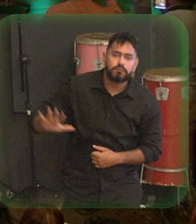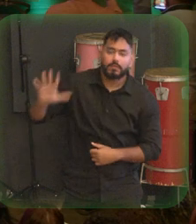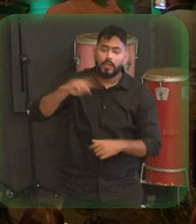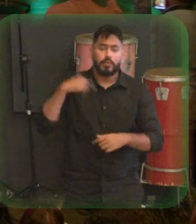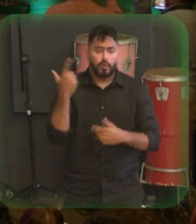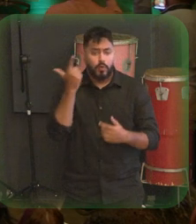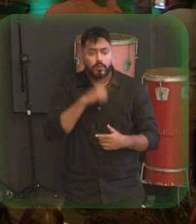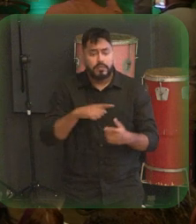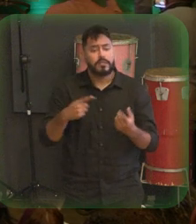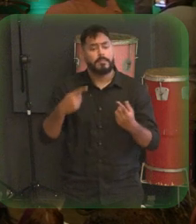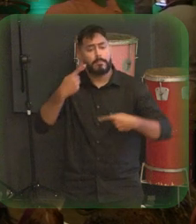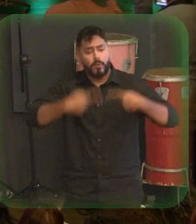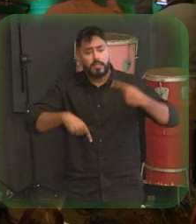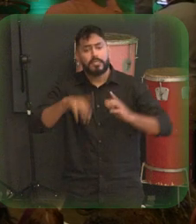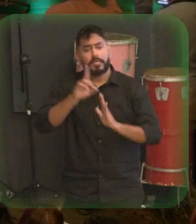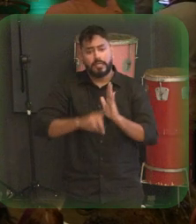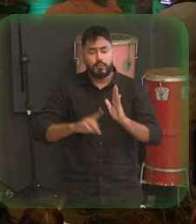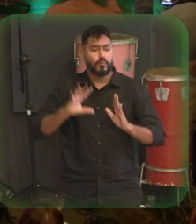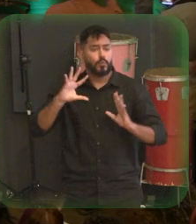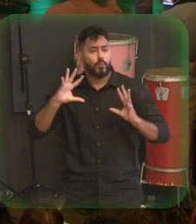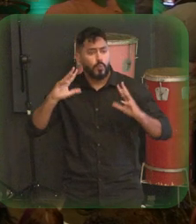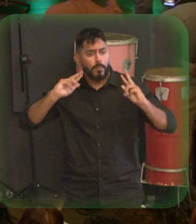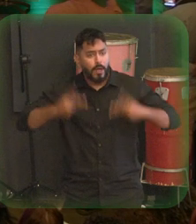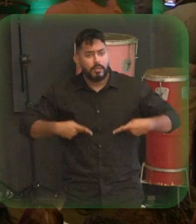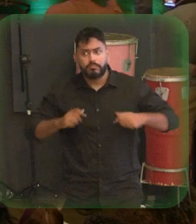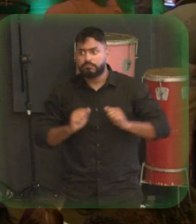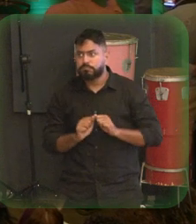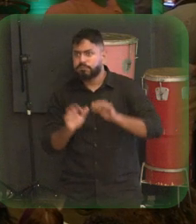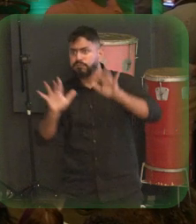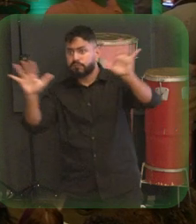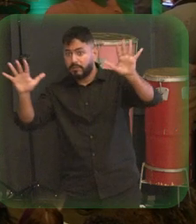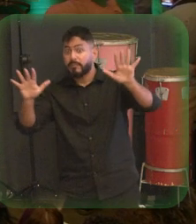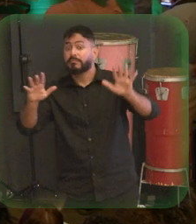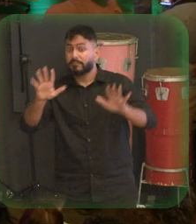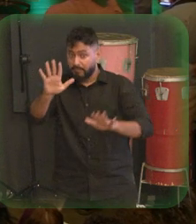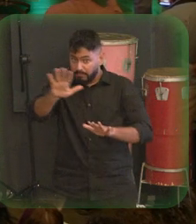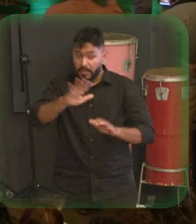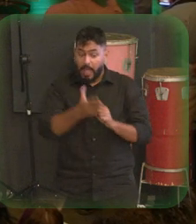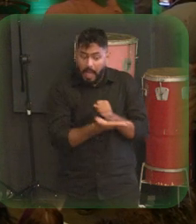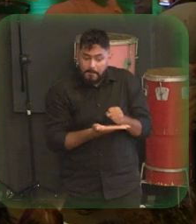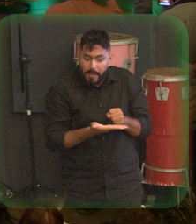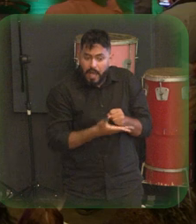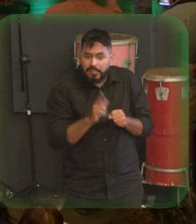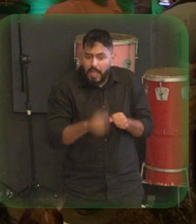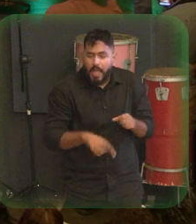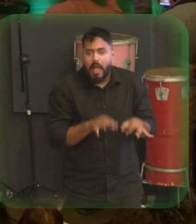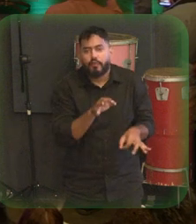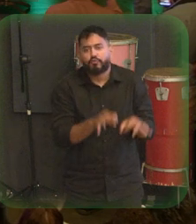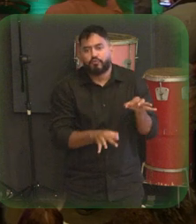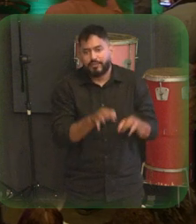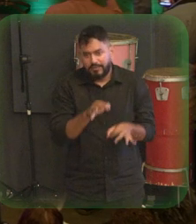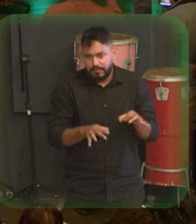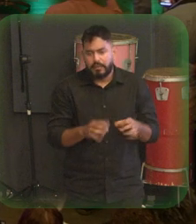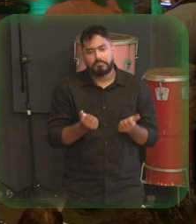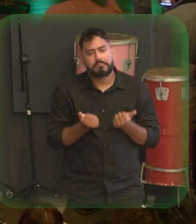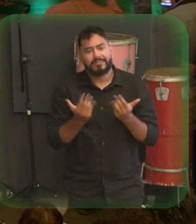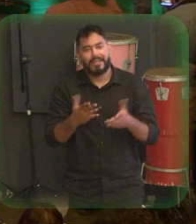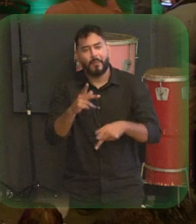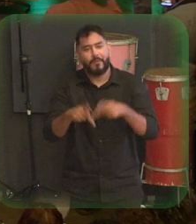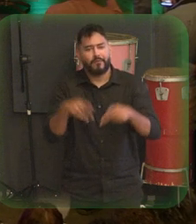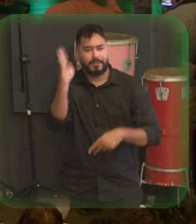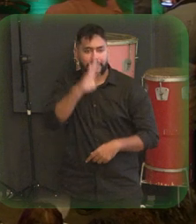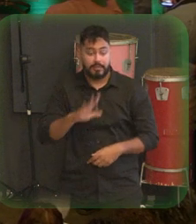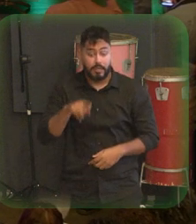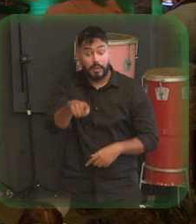humanos baseada, primeiro, na justiça, o que significa dar ao povo brasileiro aquilo que ele precisa, e não aquilo